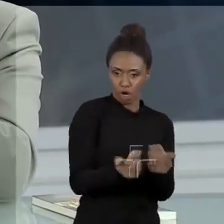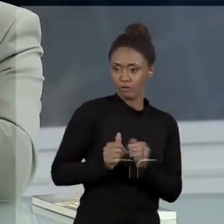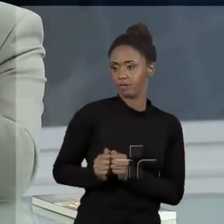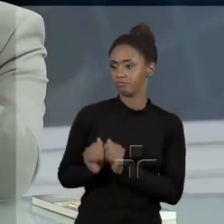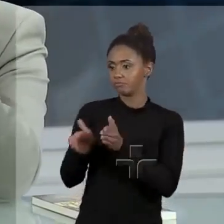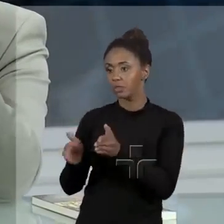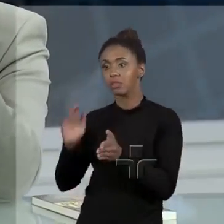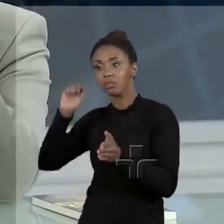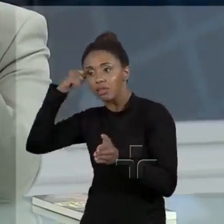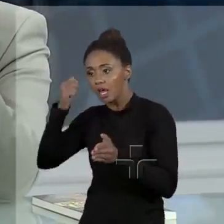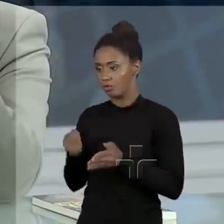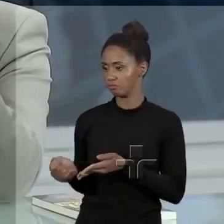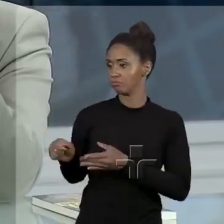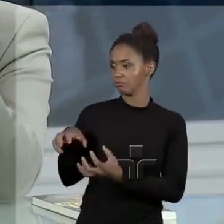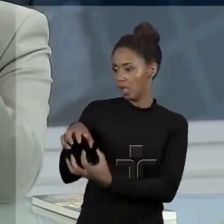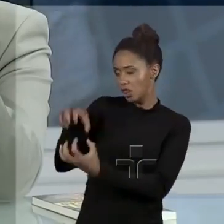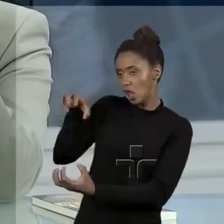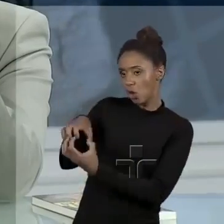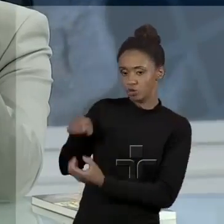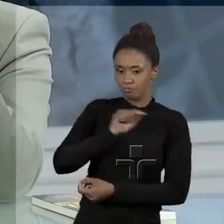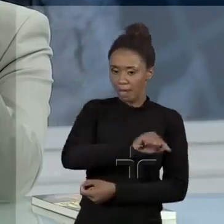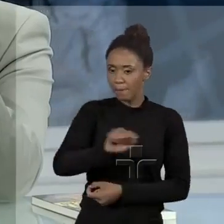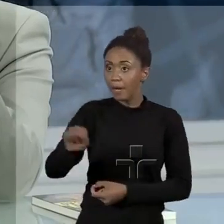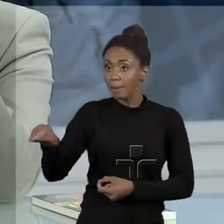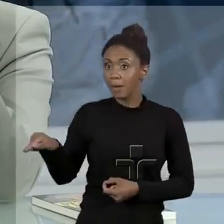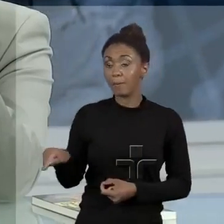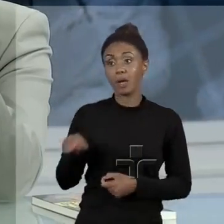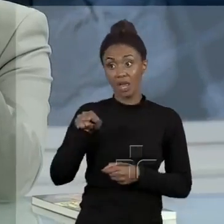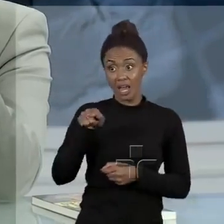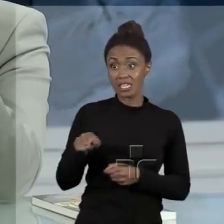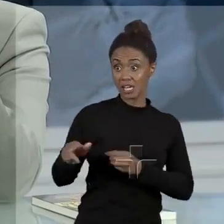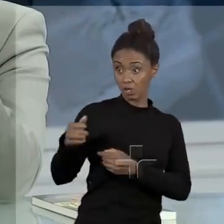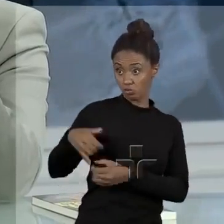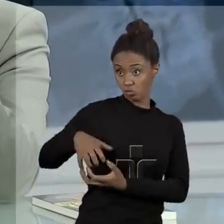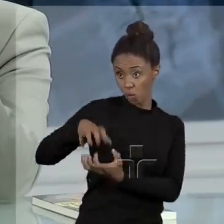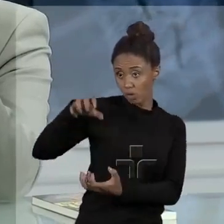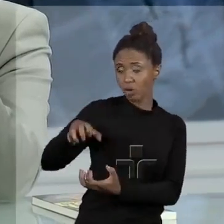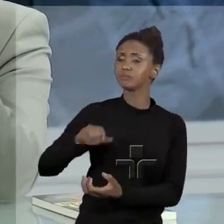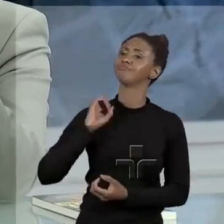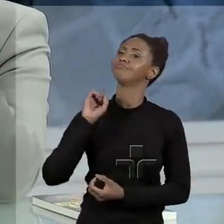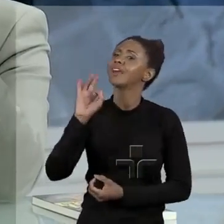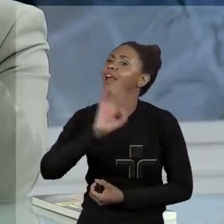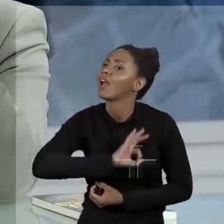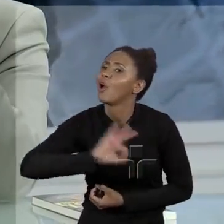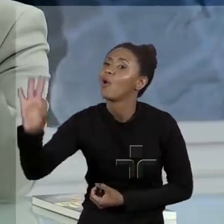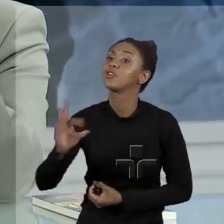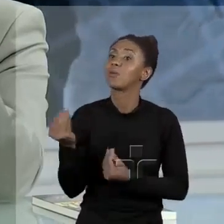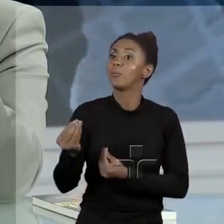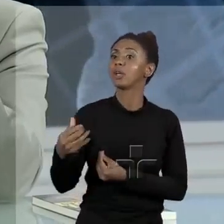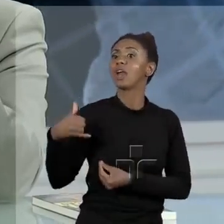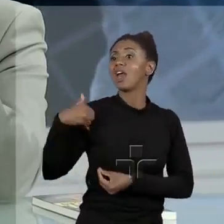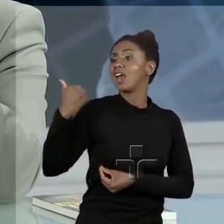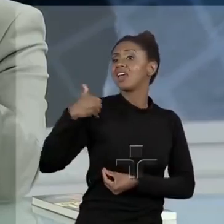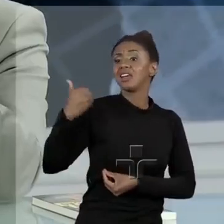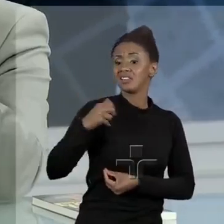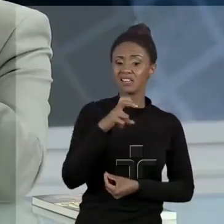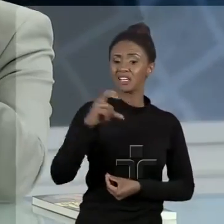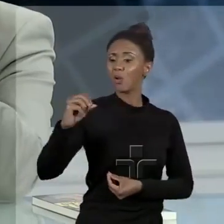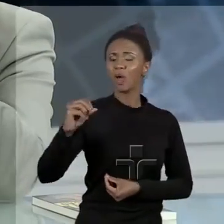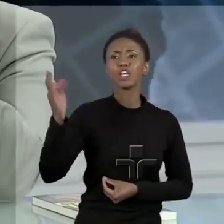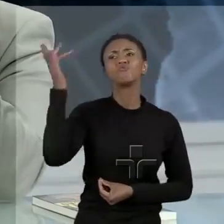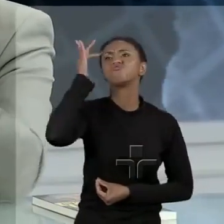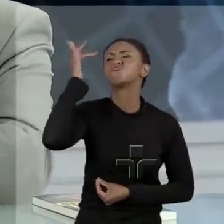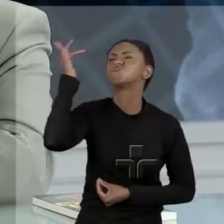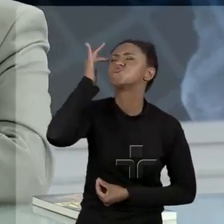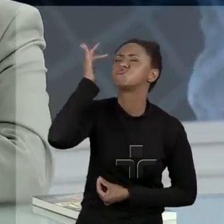os idosos. Essa proposta para o idoso eu acho muito positiva, porque ele está na maturidade. Uma pessoa com 50 anos, ele está num